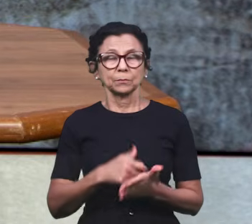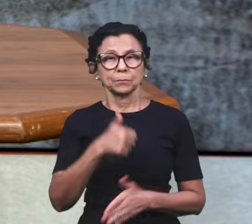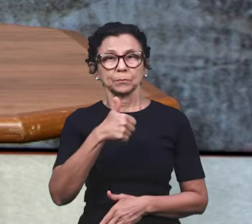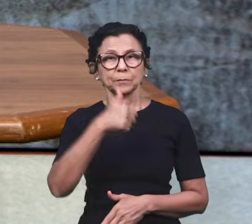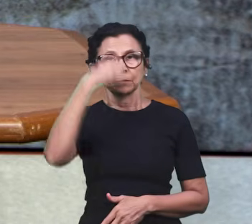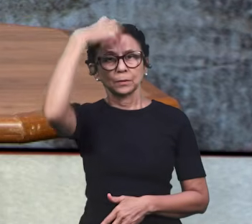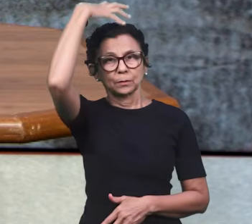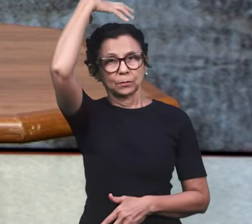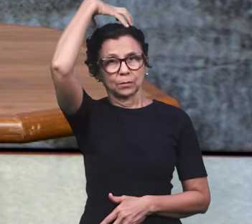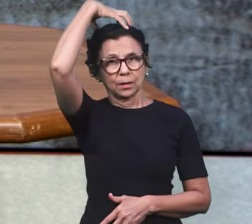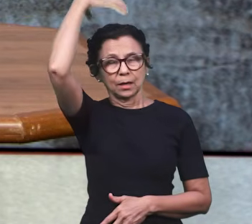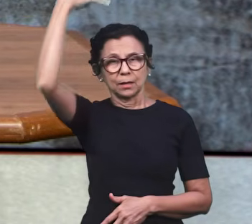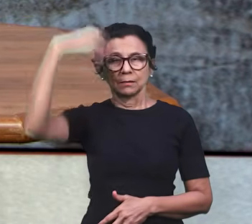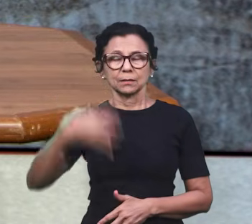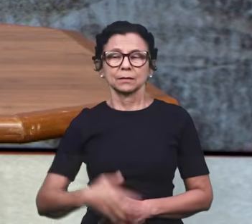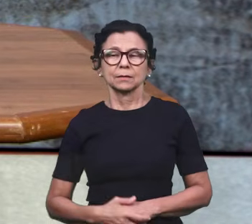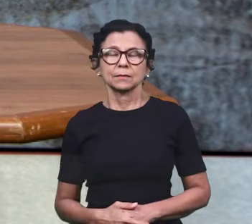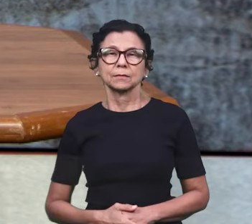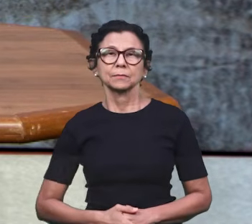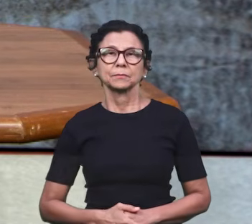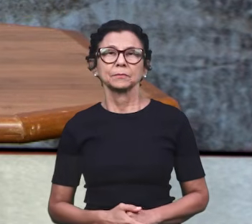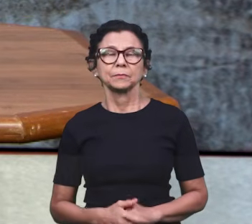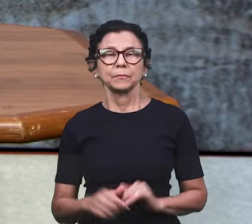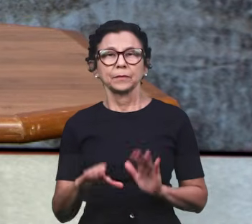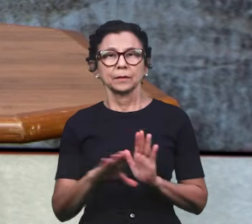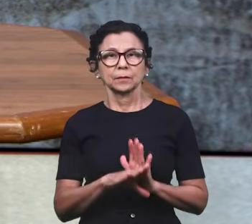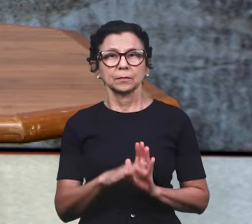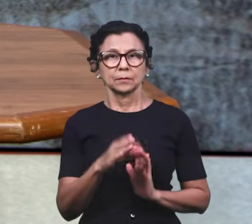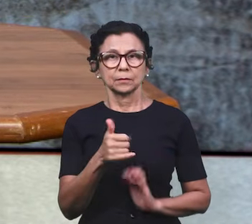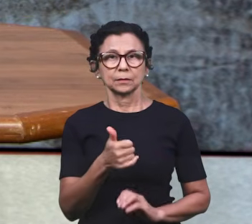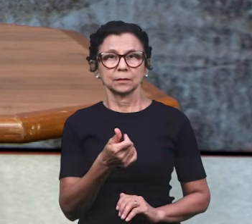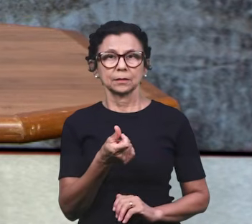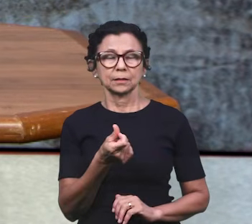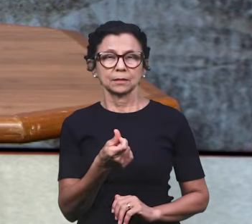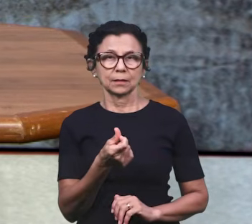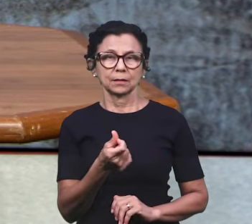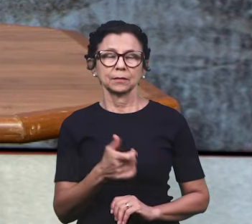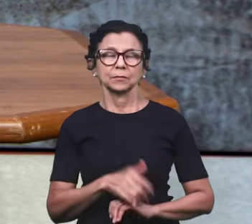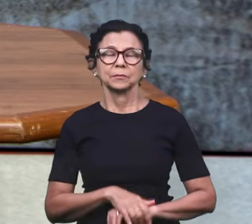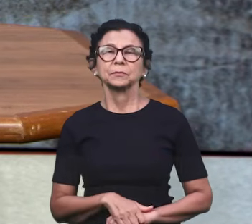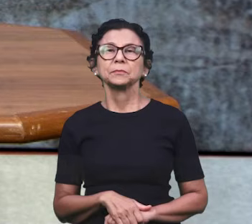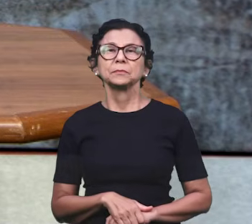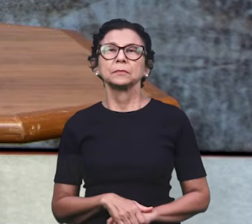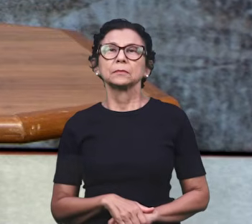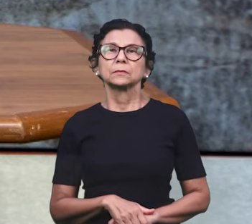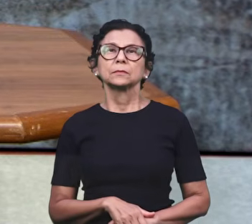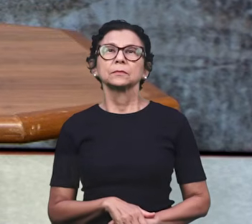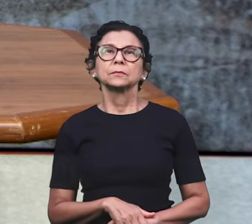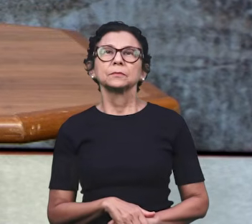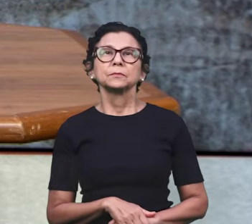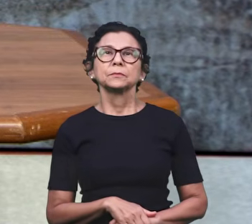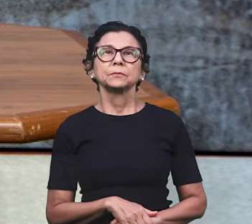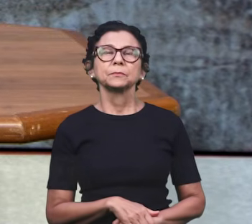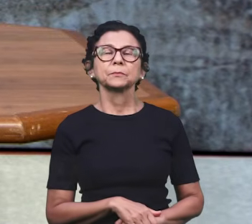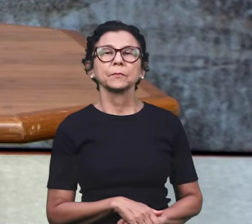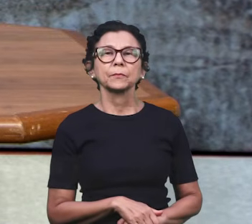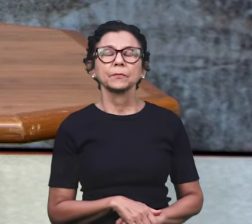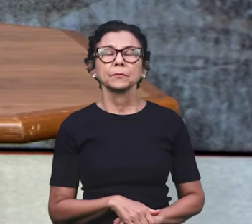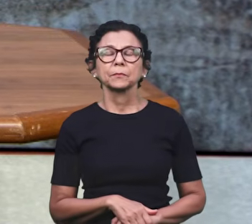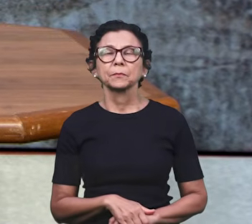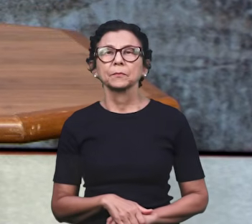Reis. Nós hoje vamos ler o capítulo 16. 1 Reis, capítulo 16.